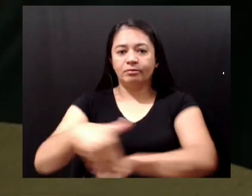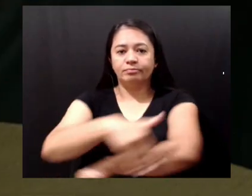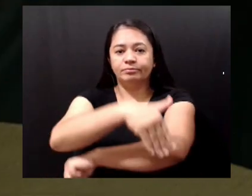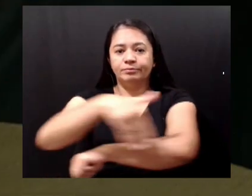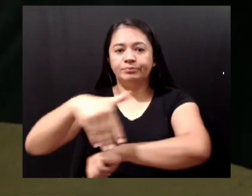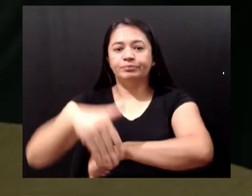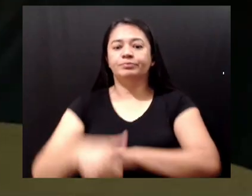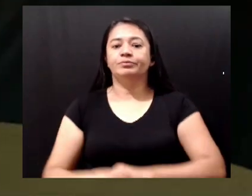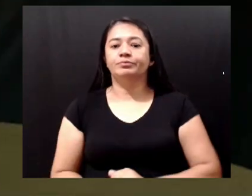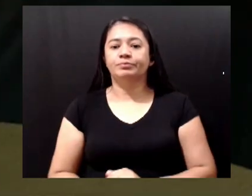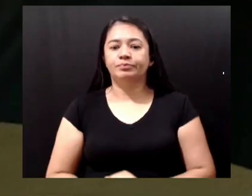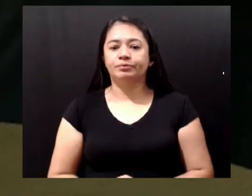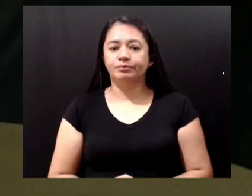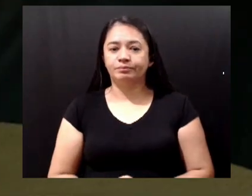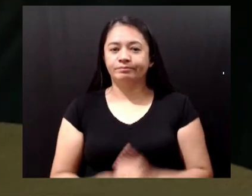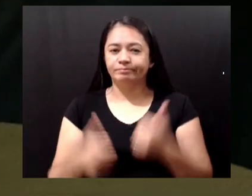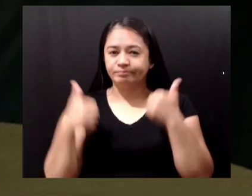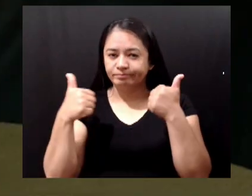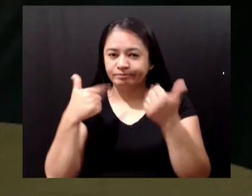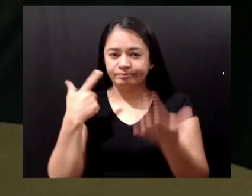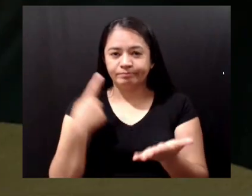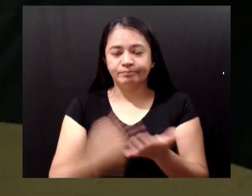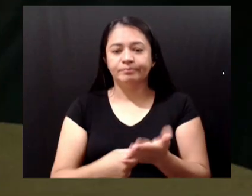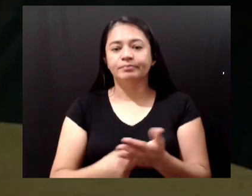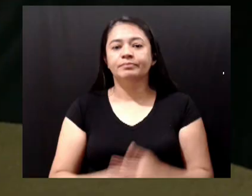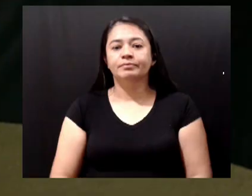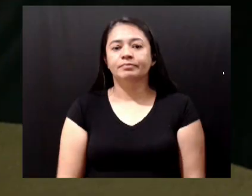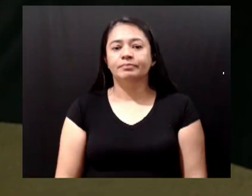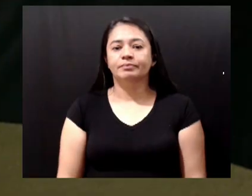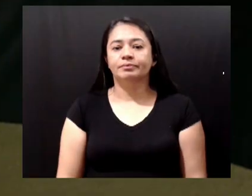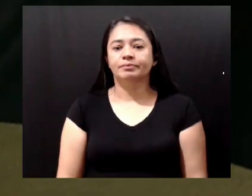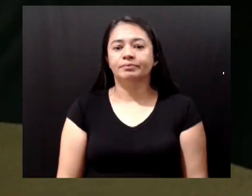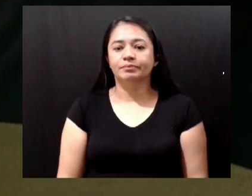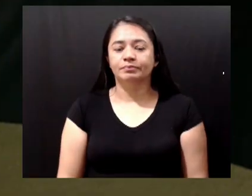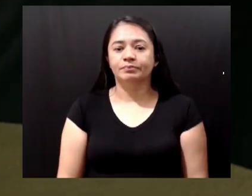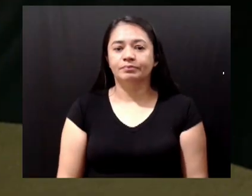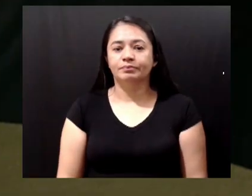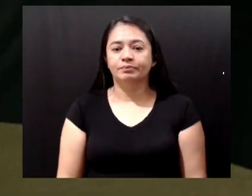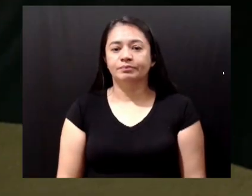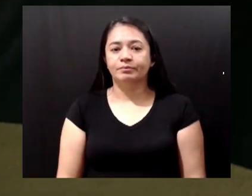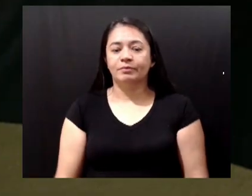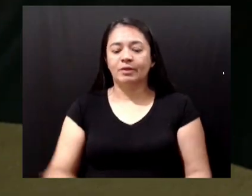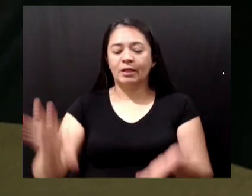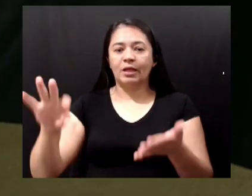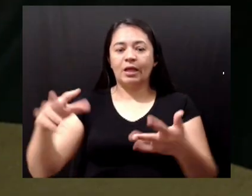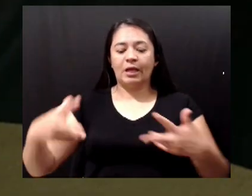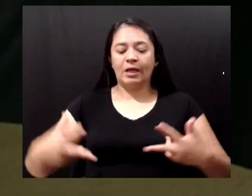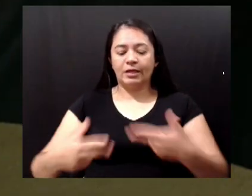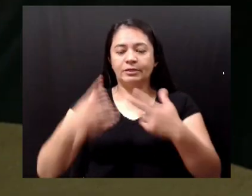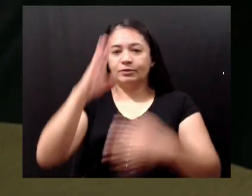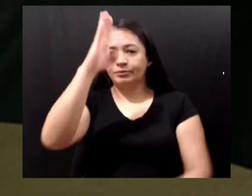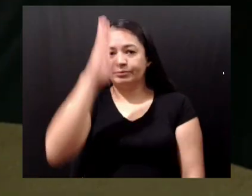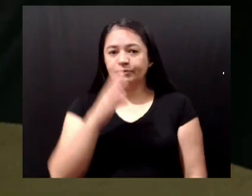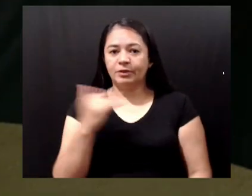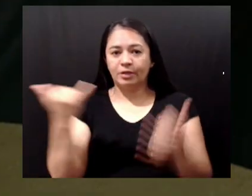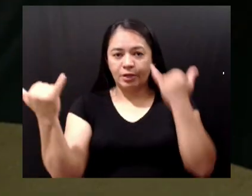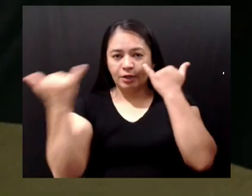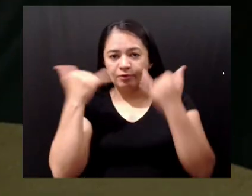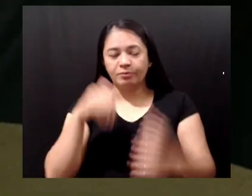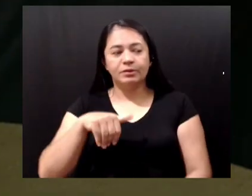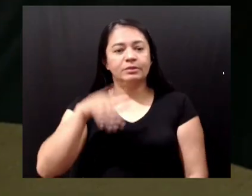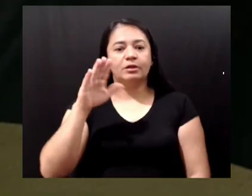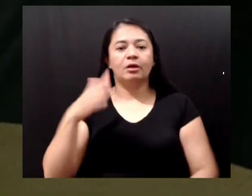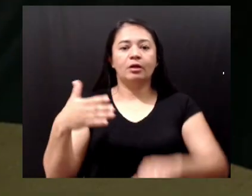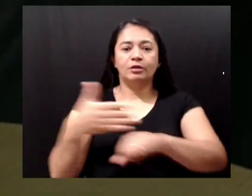endereço. Combinado? Vamos cuidar dos nossos petzinhos. Castração gratuita. Mais informações informações, você acessa lá o site